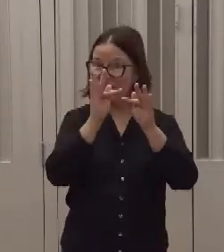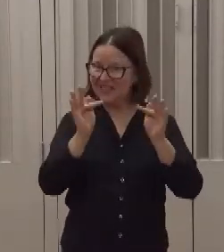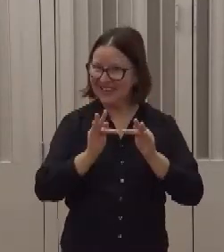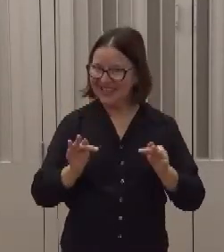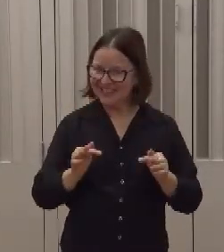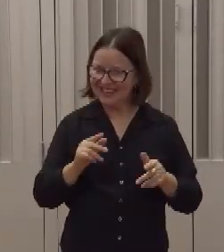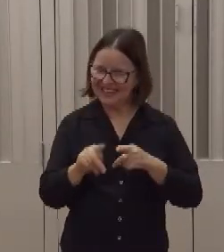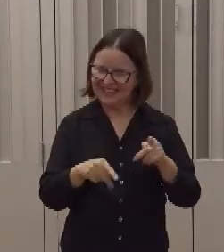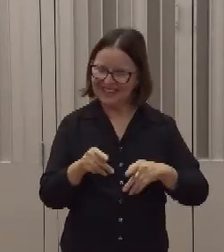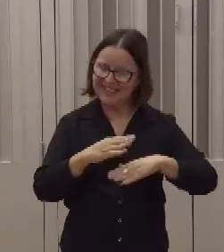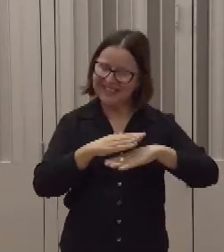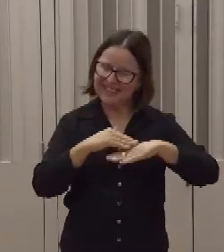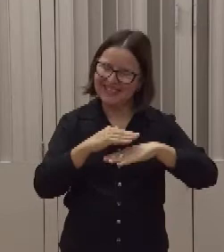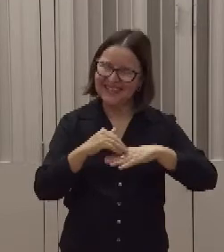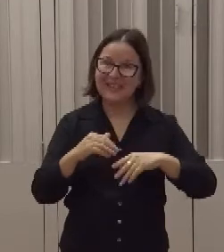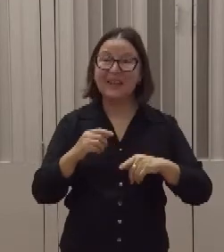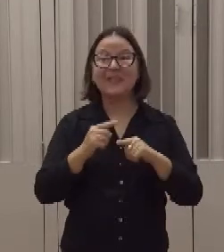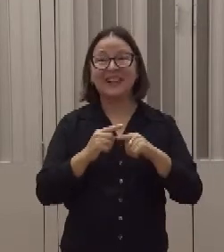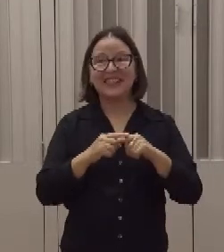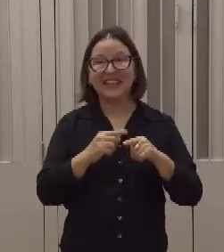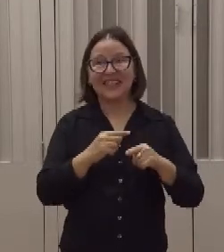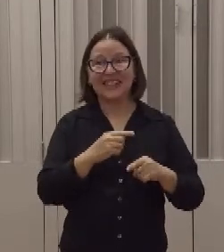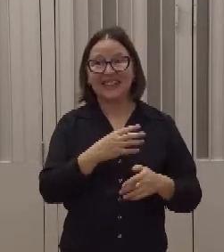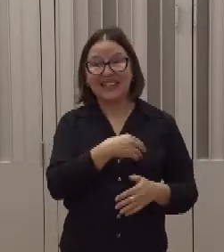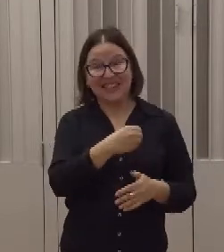mansos, porque herdarão a terra.